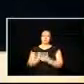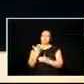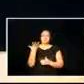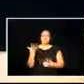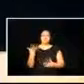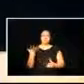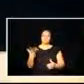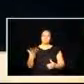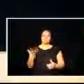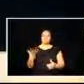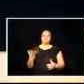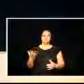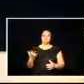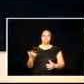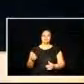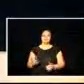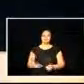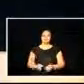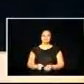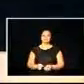será acompanhado de